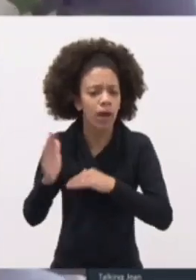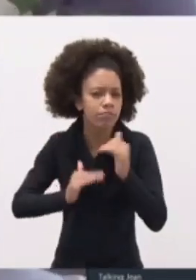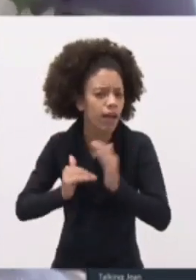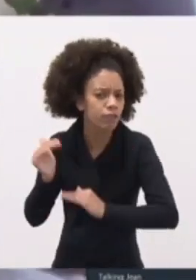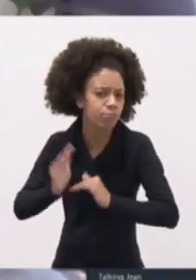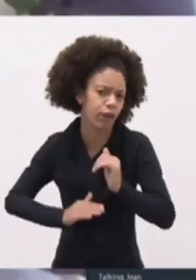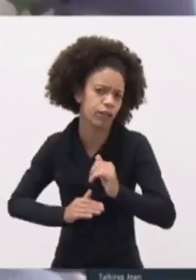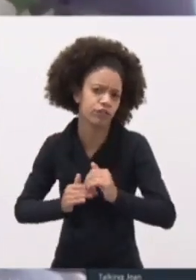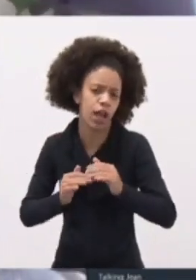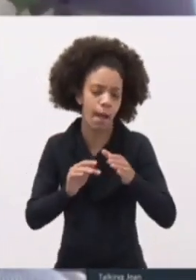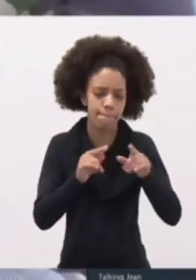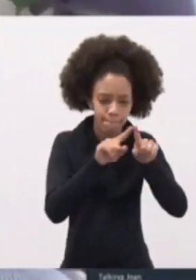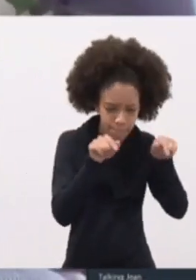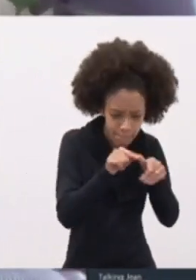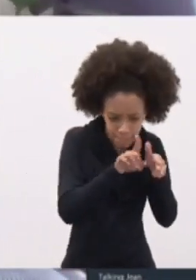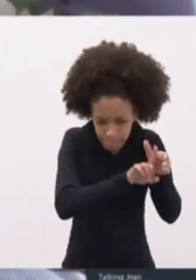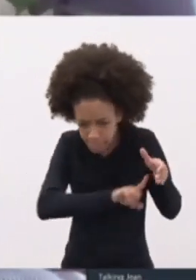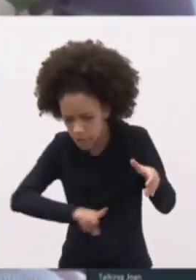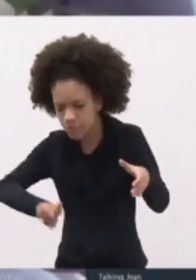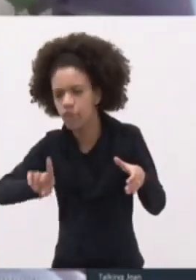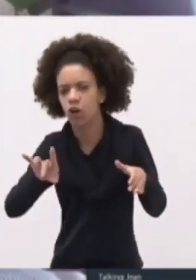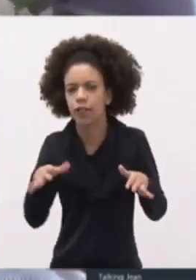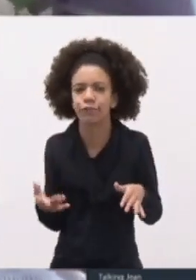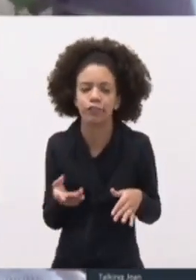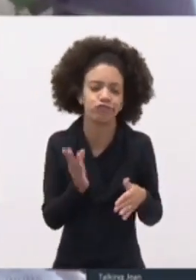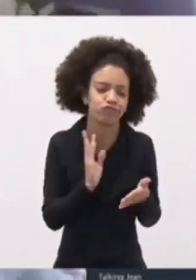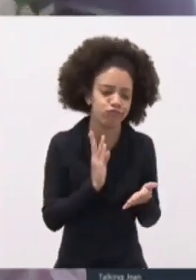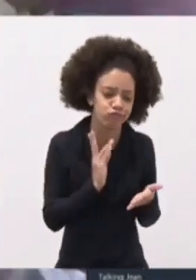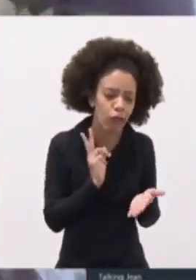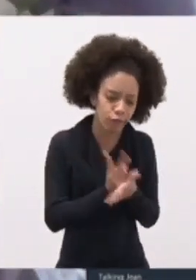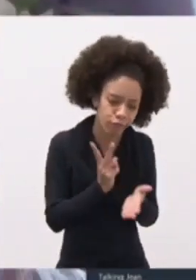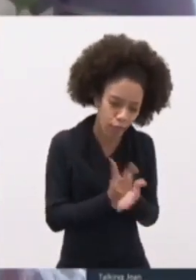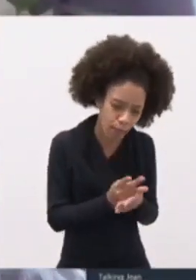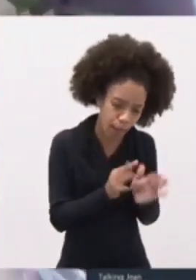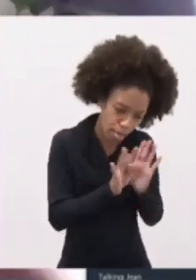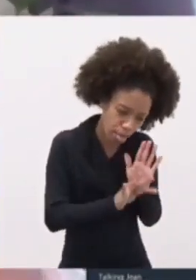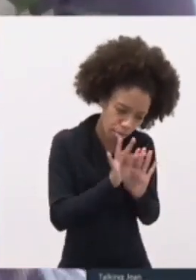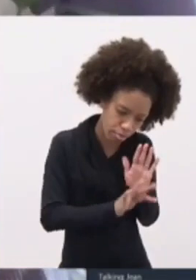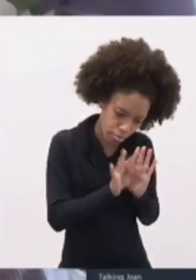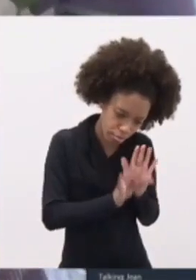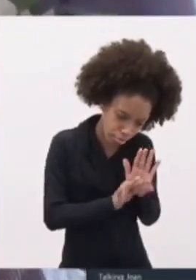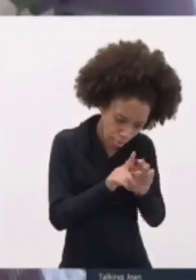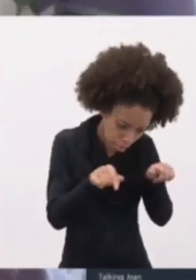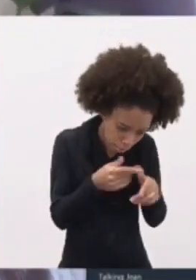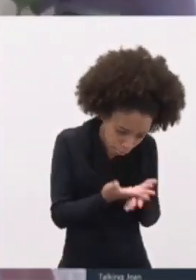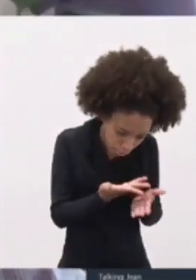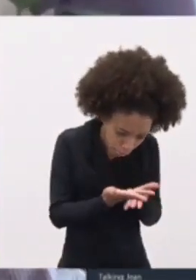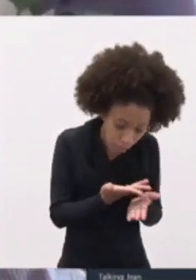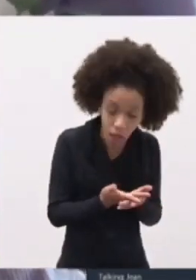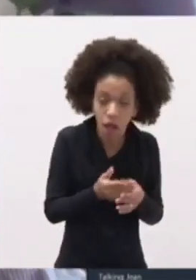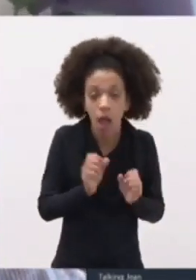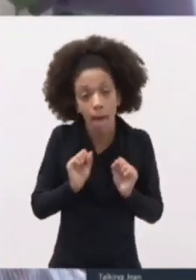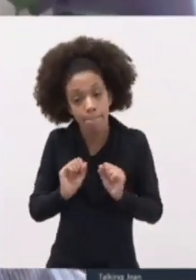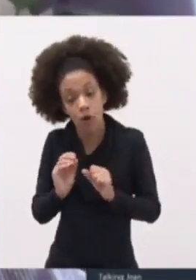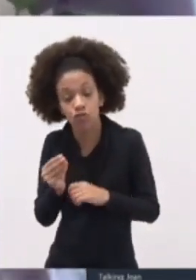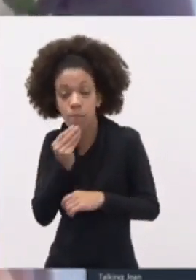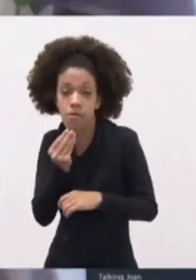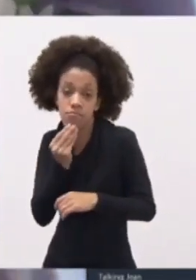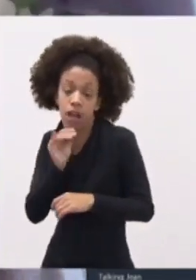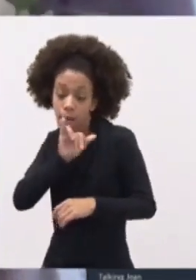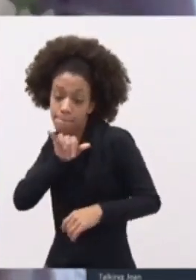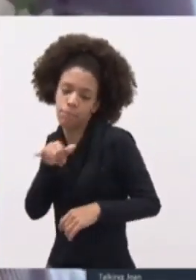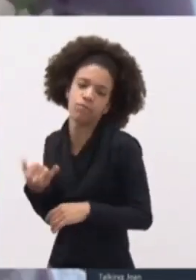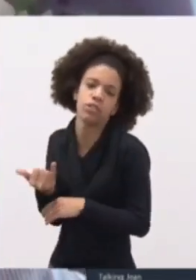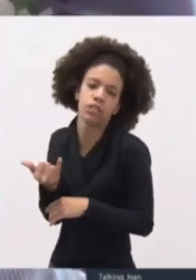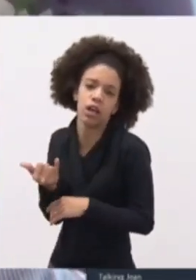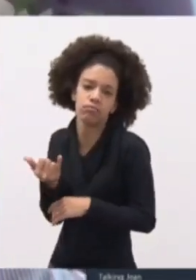sala de aula, né? Ao invés de eu ficar trabalhando texto dentro da minha sala de aula, enfim, eu posso aproveitar, ver a